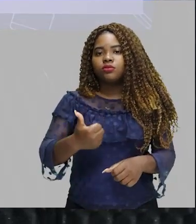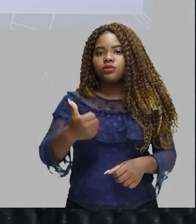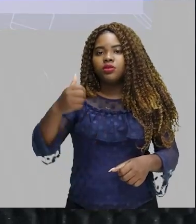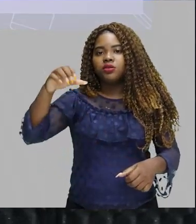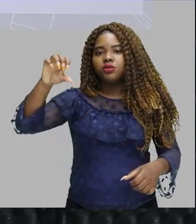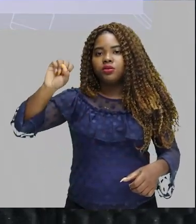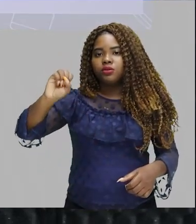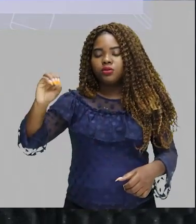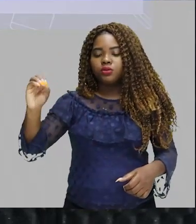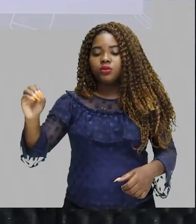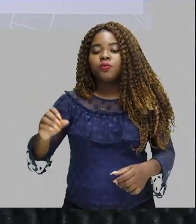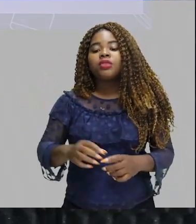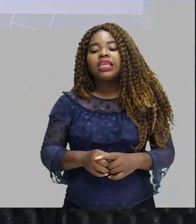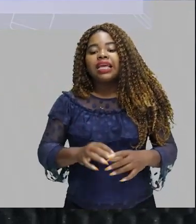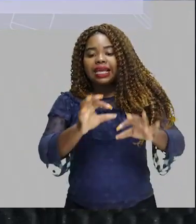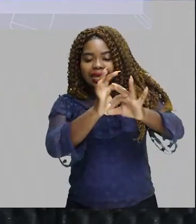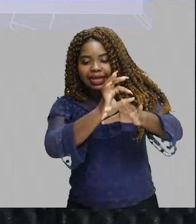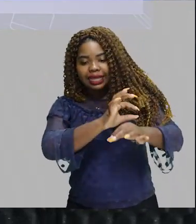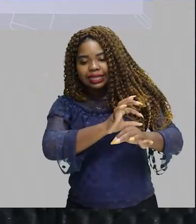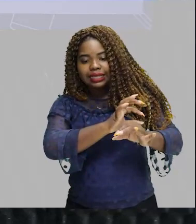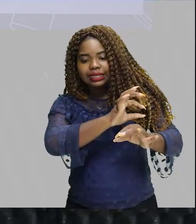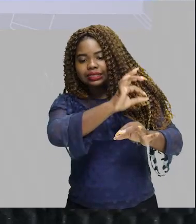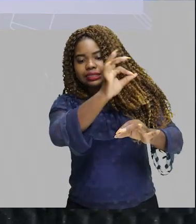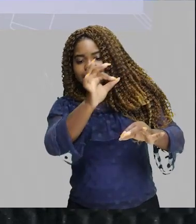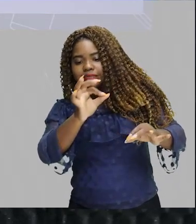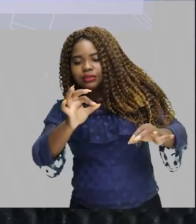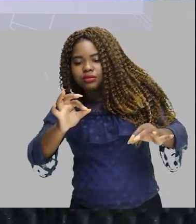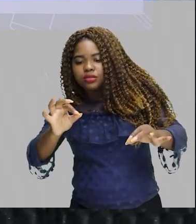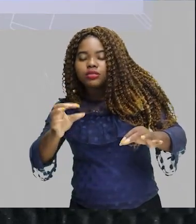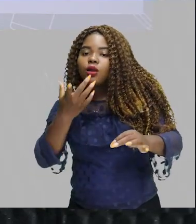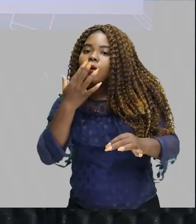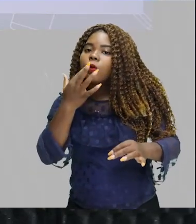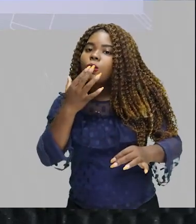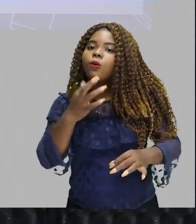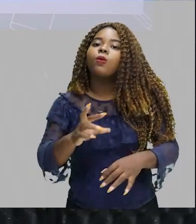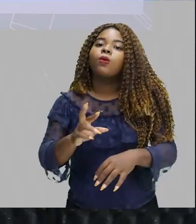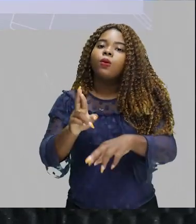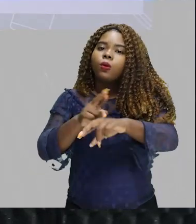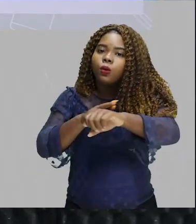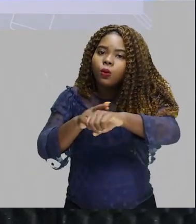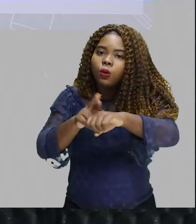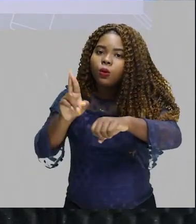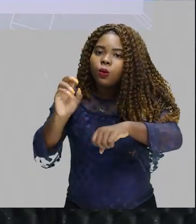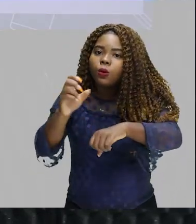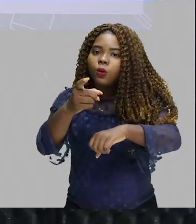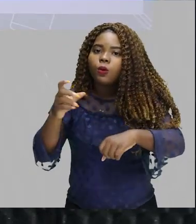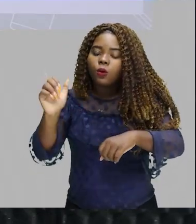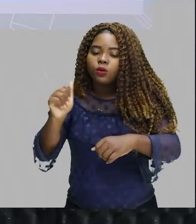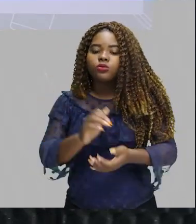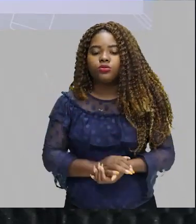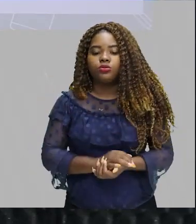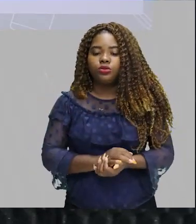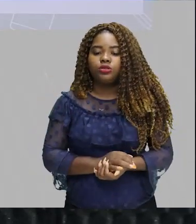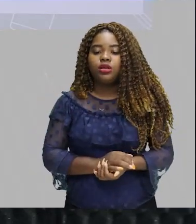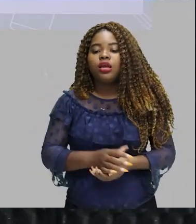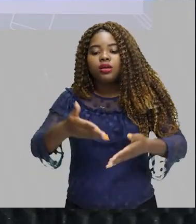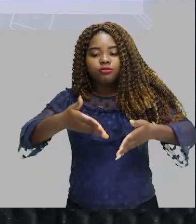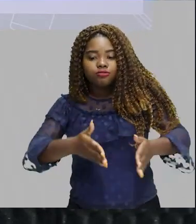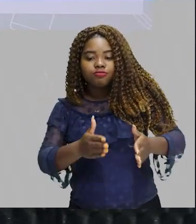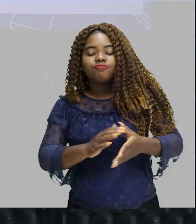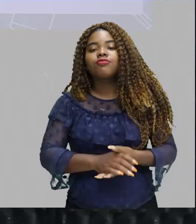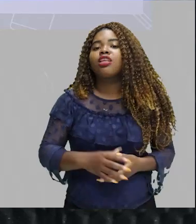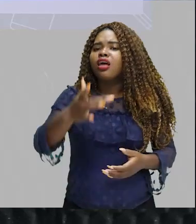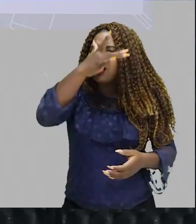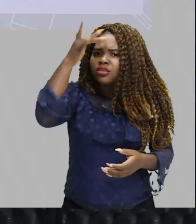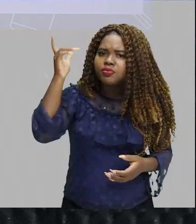roxa, galera, representa a taxa de nascidos. Olha como era alta. As pessoas tinham muitos filhos antigamente. Não existia evolução de método contraceptivo,